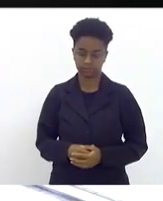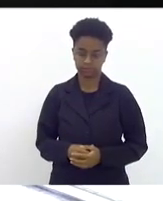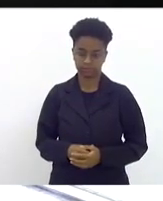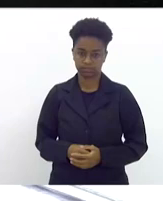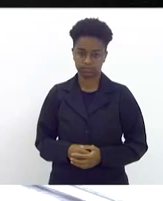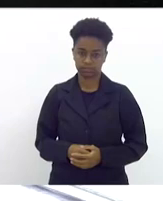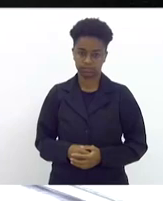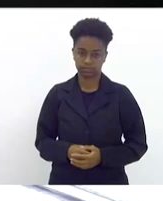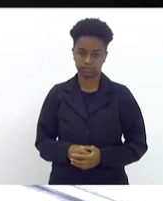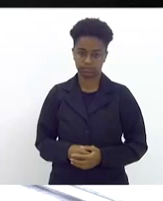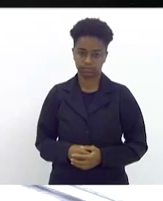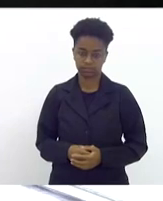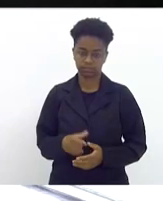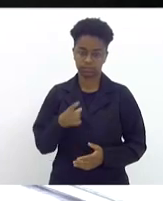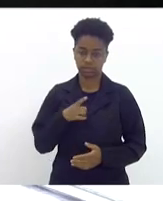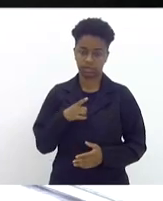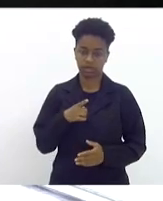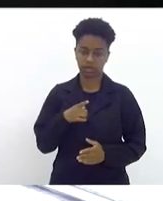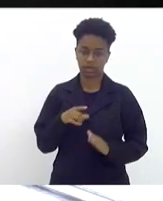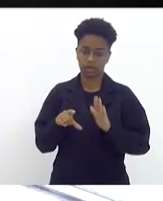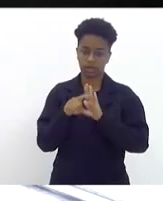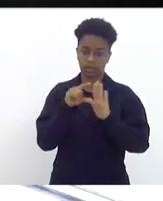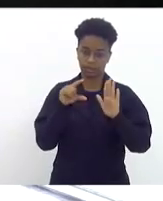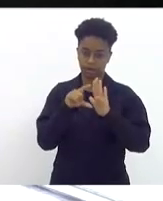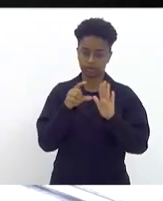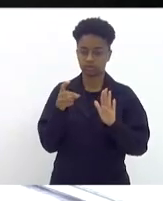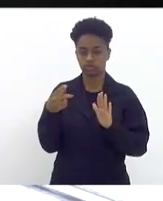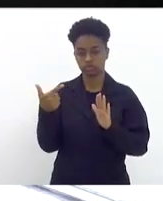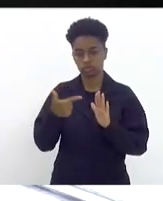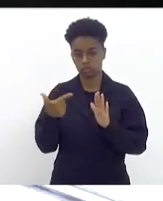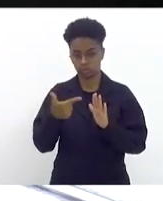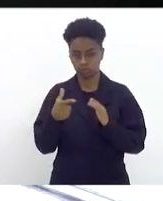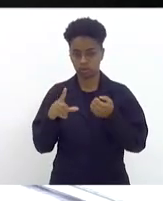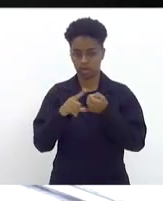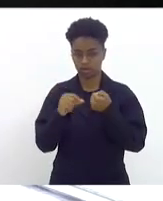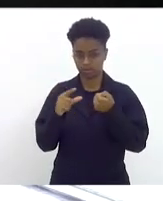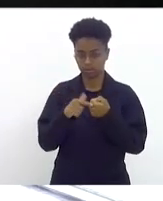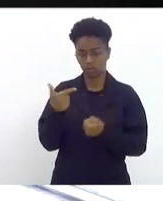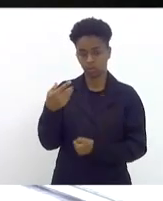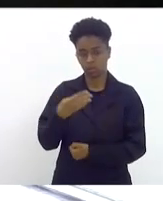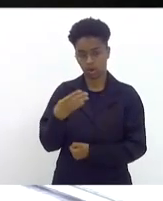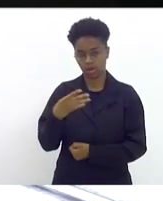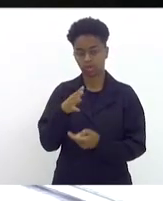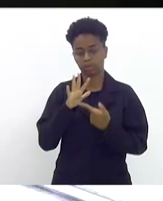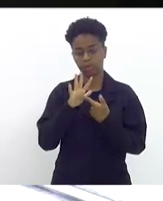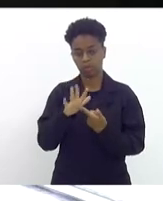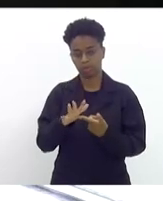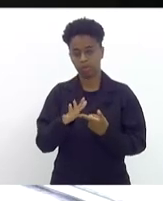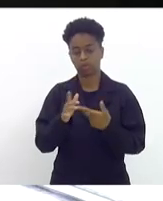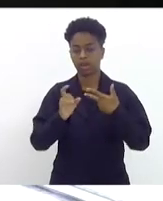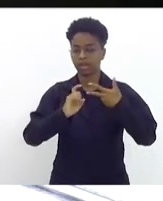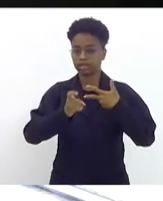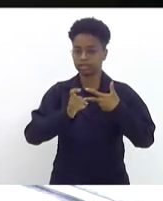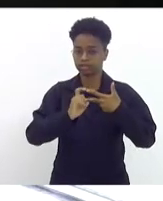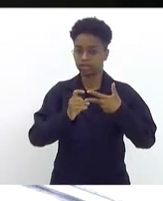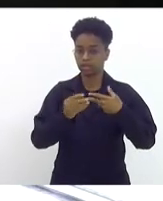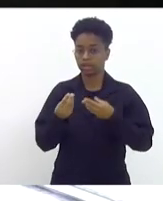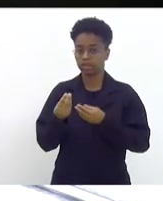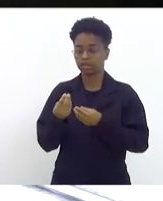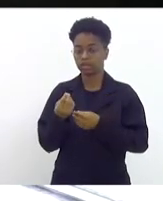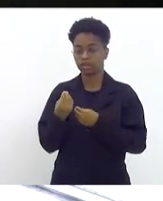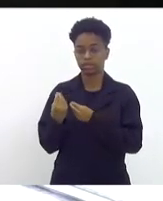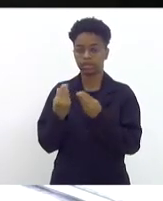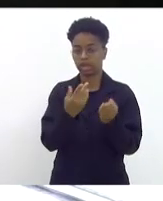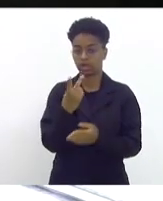botando um parágrafo segundo no artigo 4º dizendo que poderia executivo destinará o percentual de